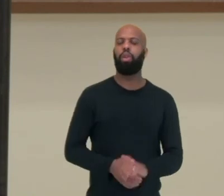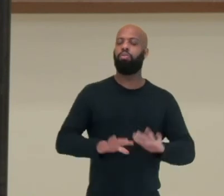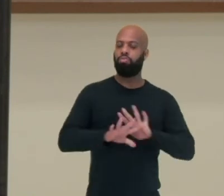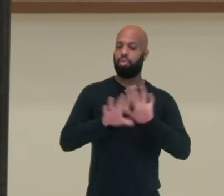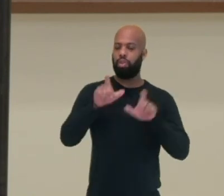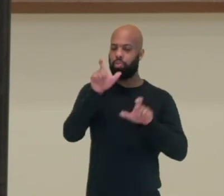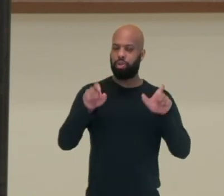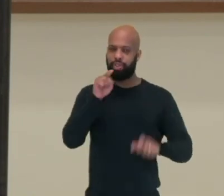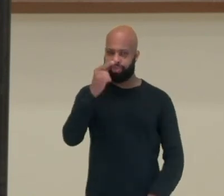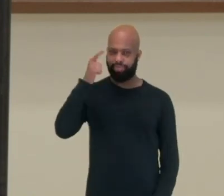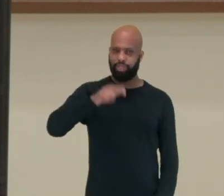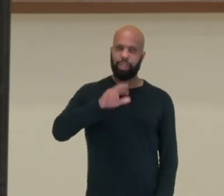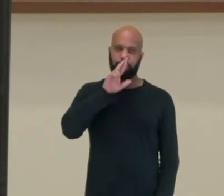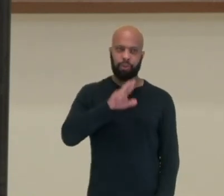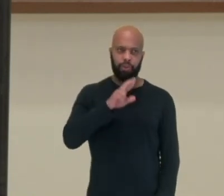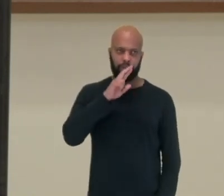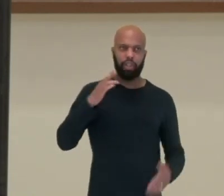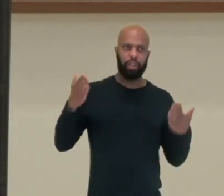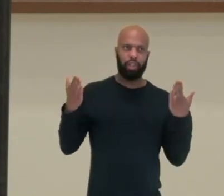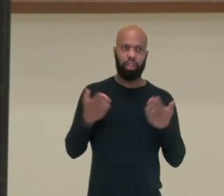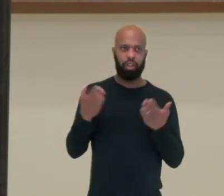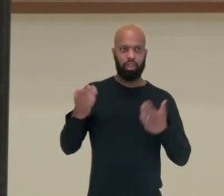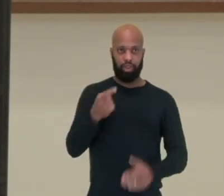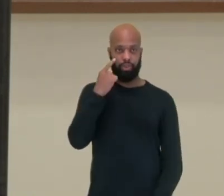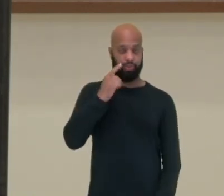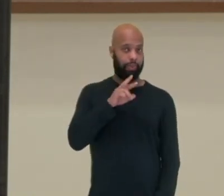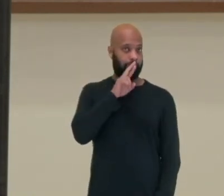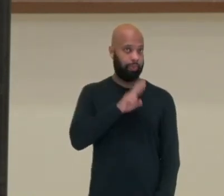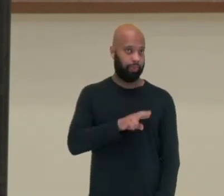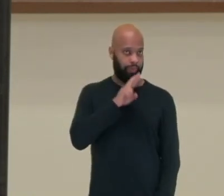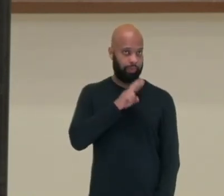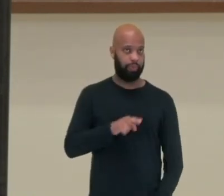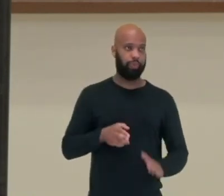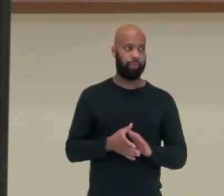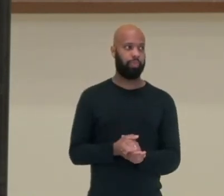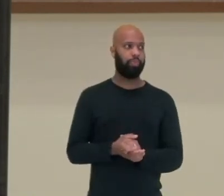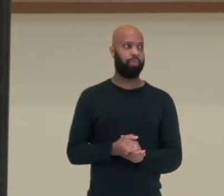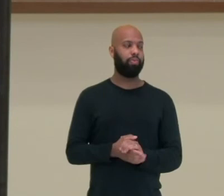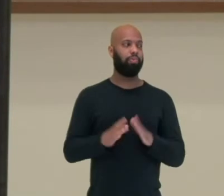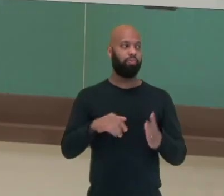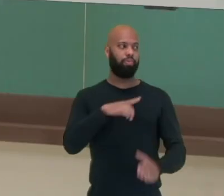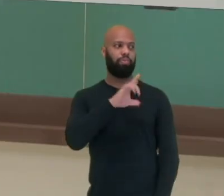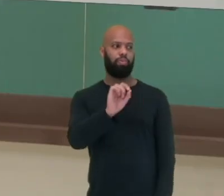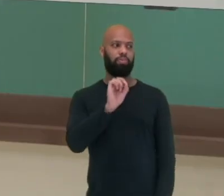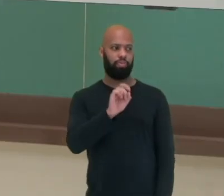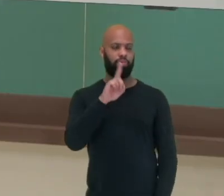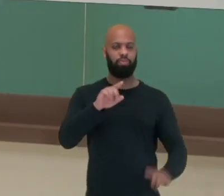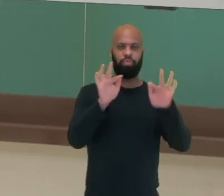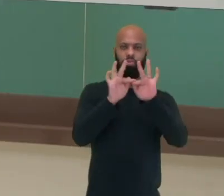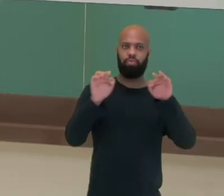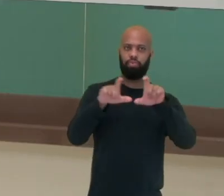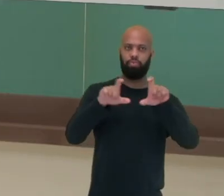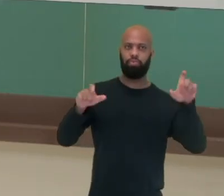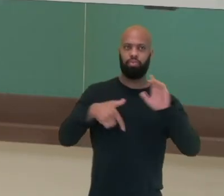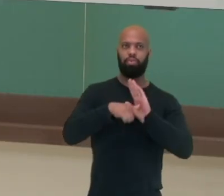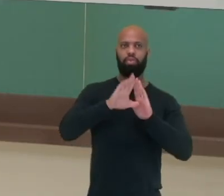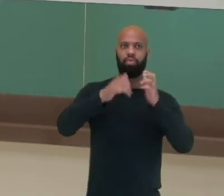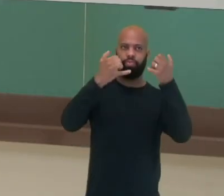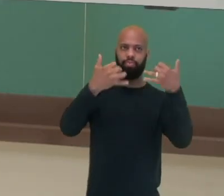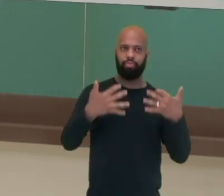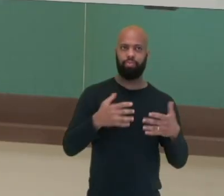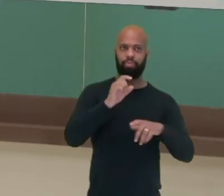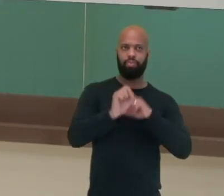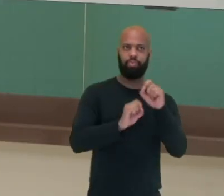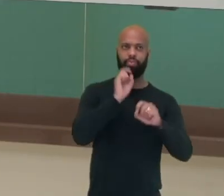aí, pessoal, resolveram? Então, vamos para a resolução. Então, nós temos aqui a fórmula, né, que a professora acabou de falar para